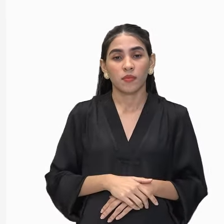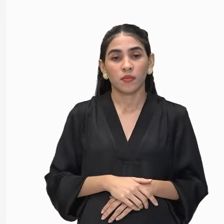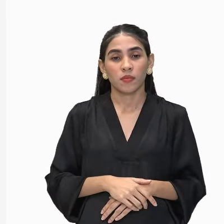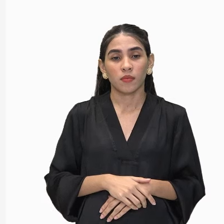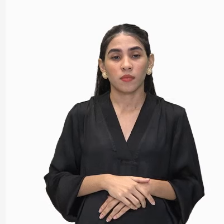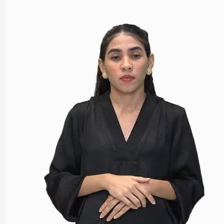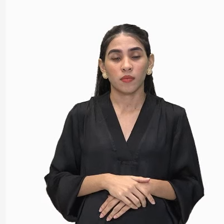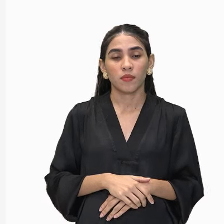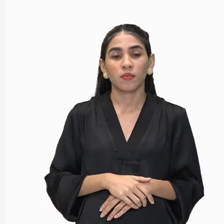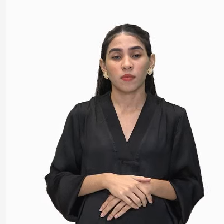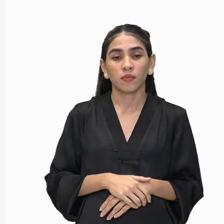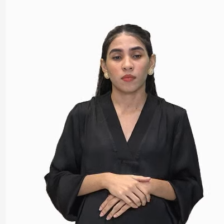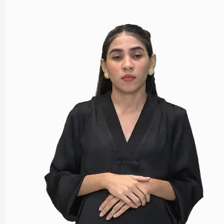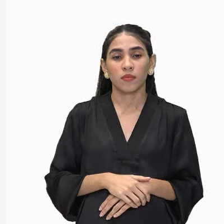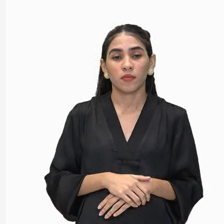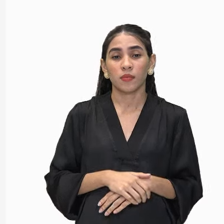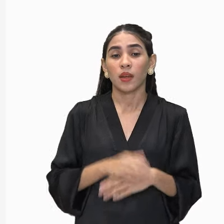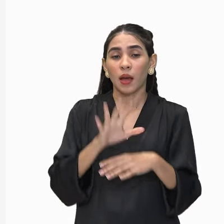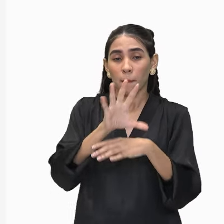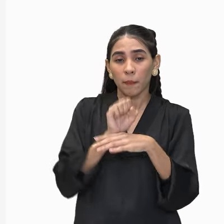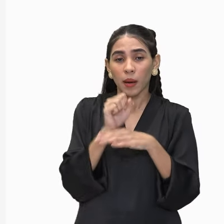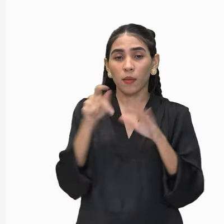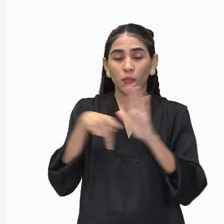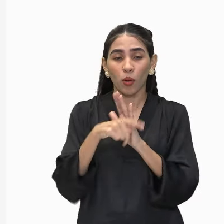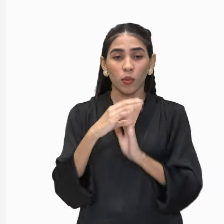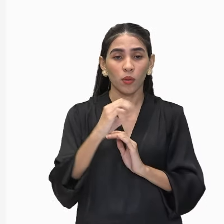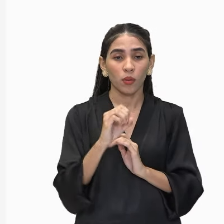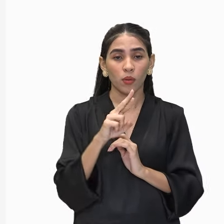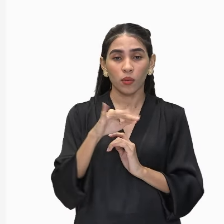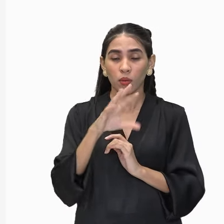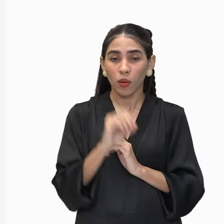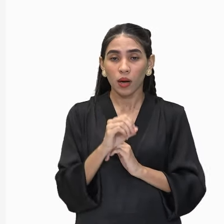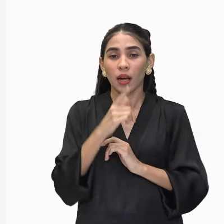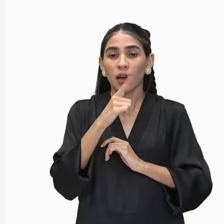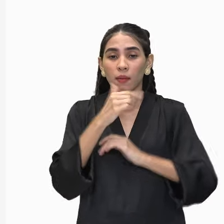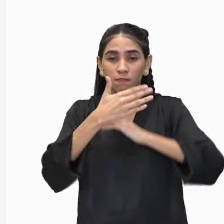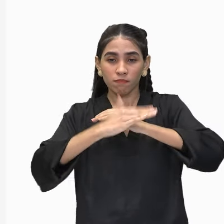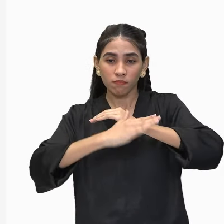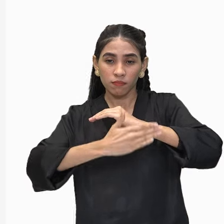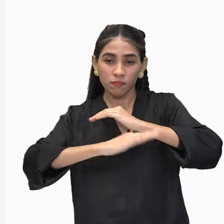de corais, muito presente em recifes costeiros. A